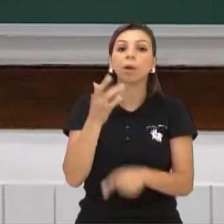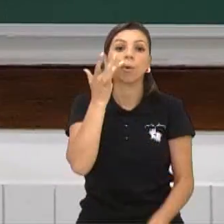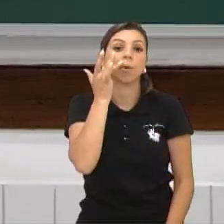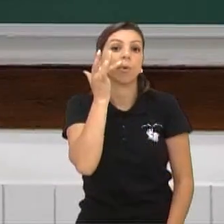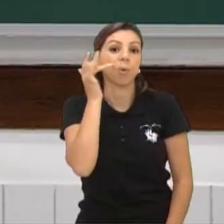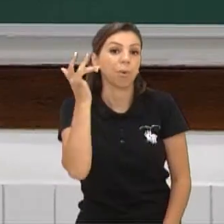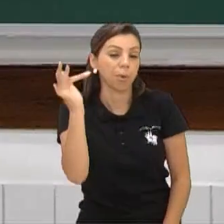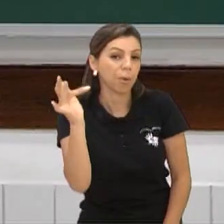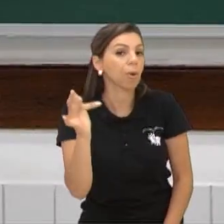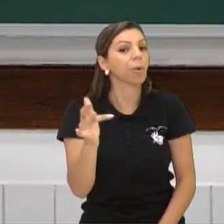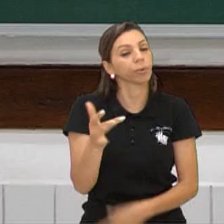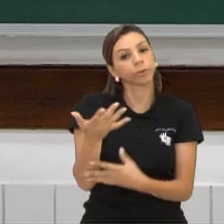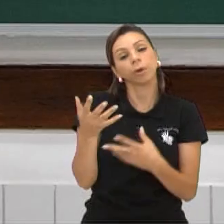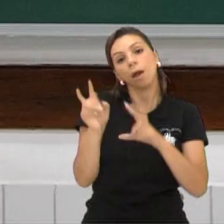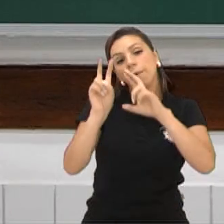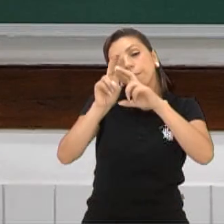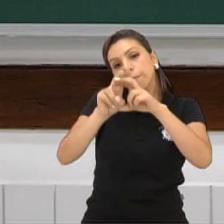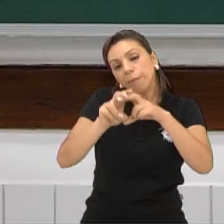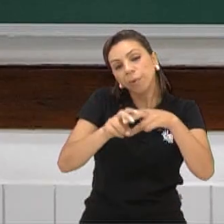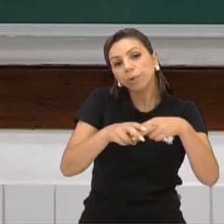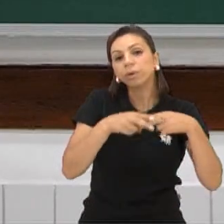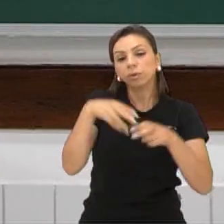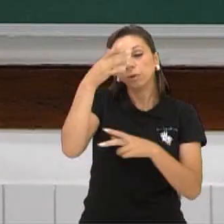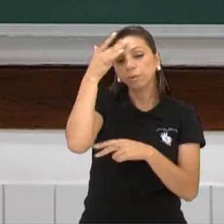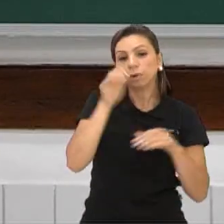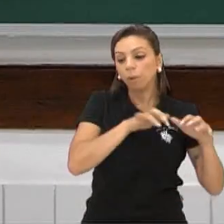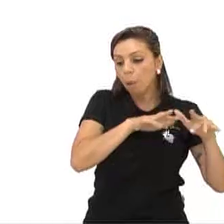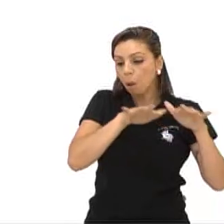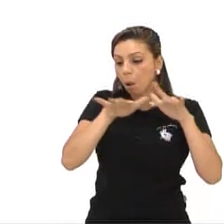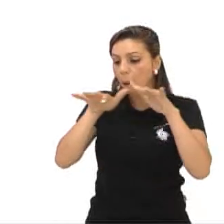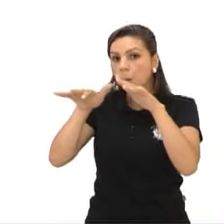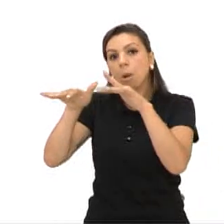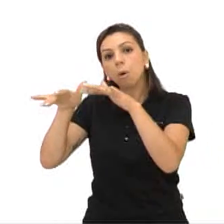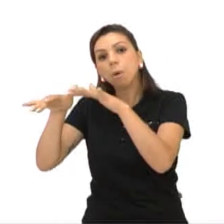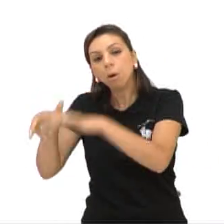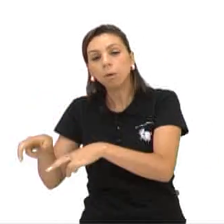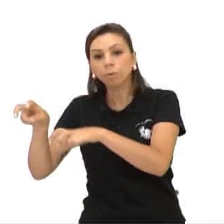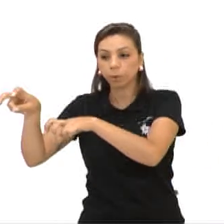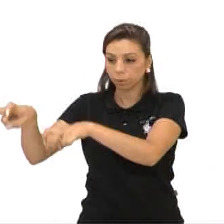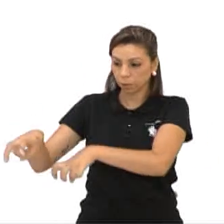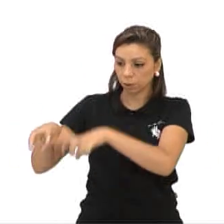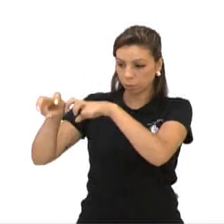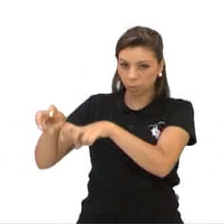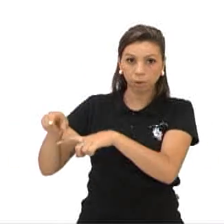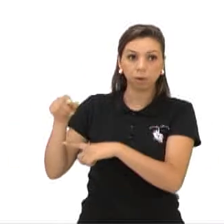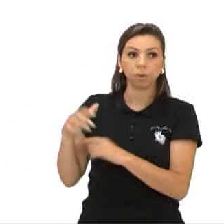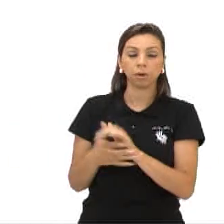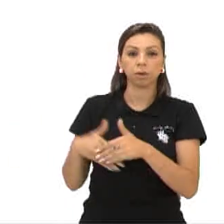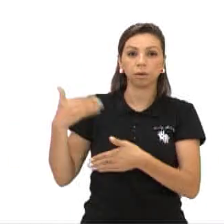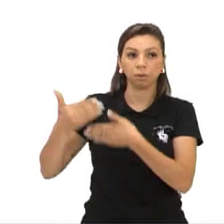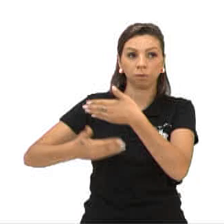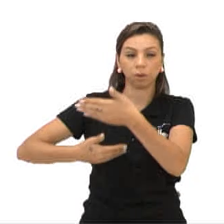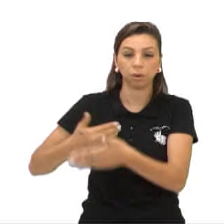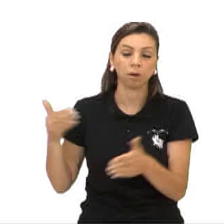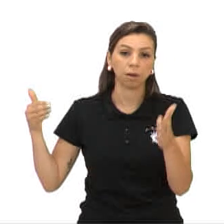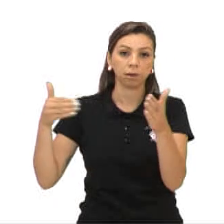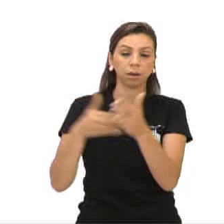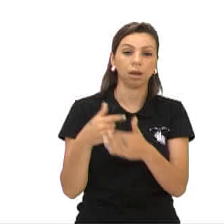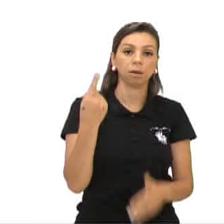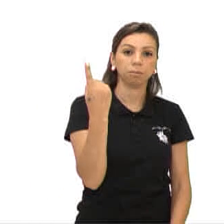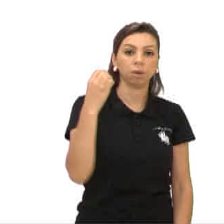fosse sendo ocupado gradualmente. Então, nós vamos ter uma evolução até 1940,